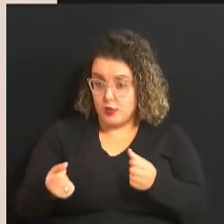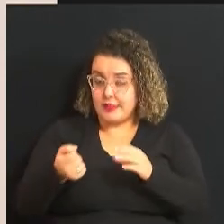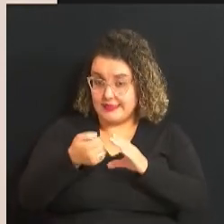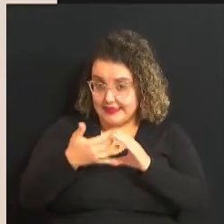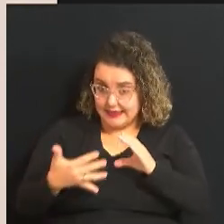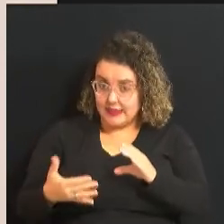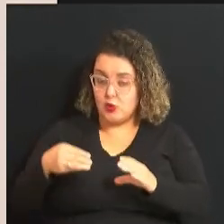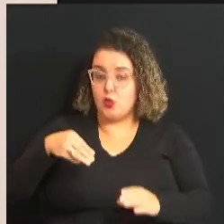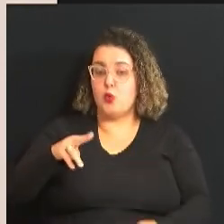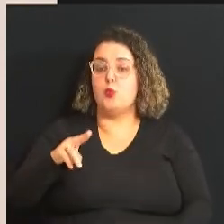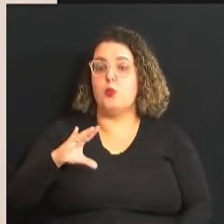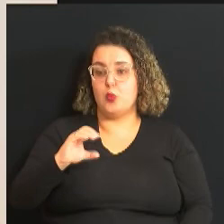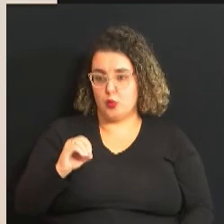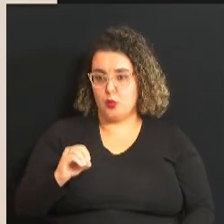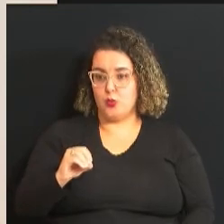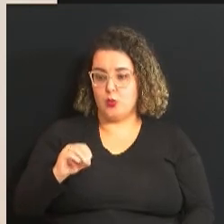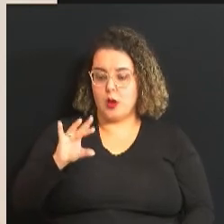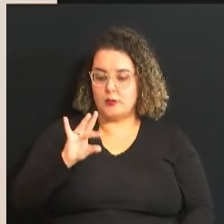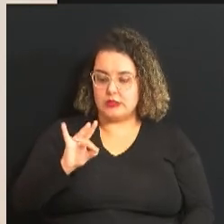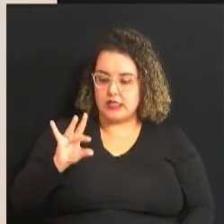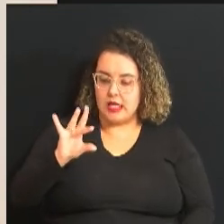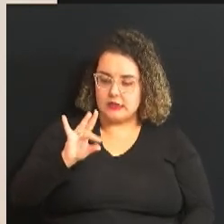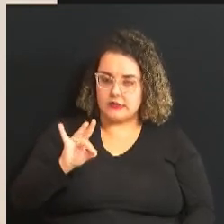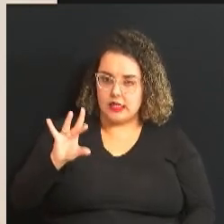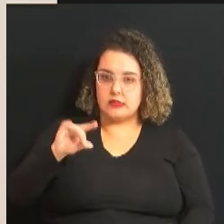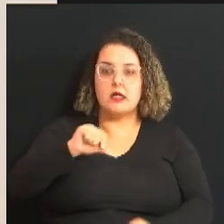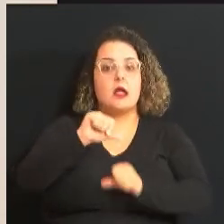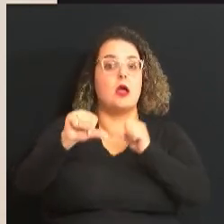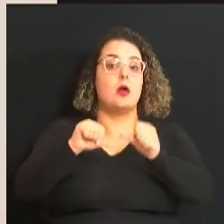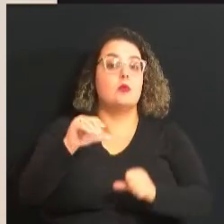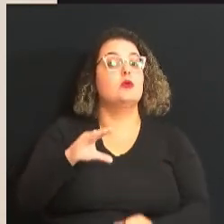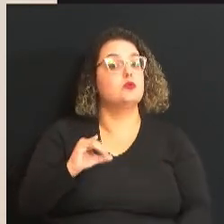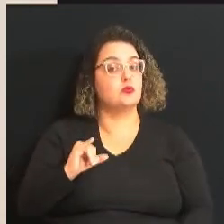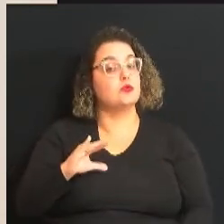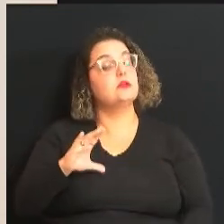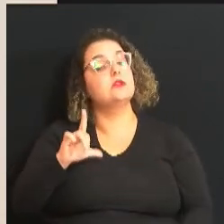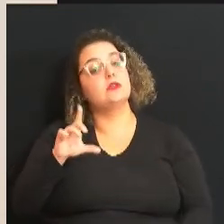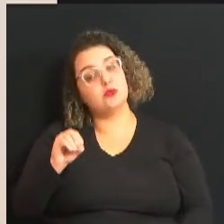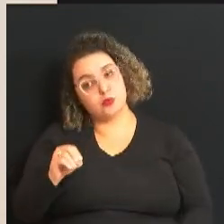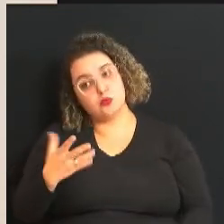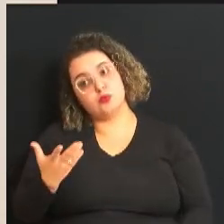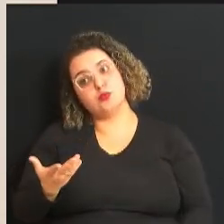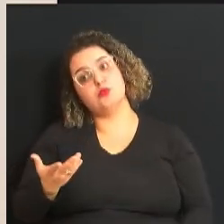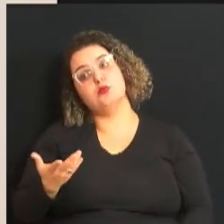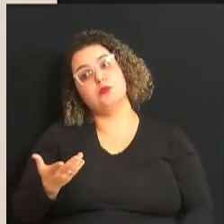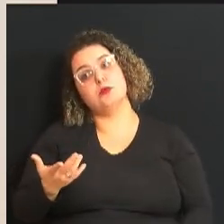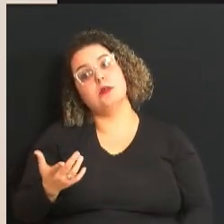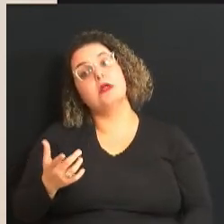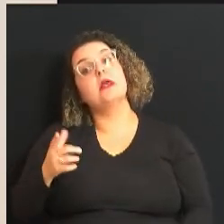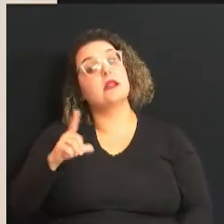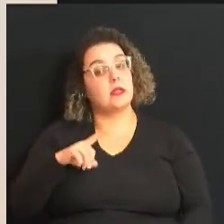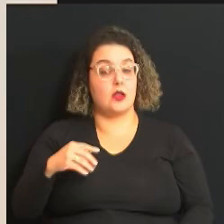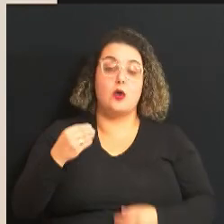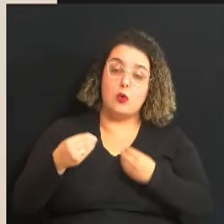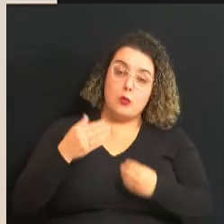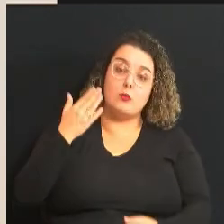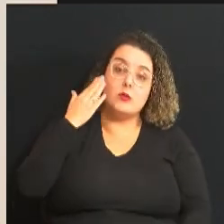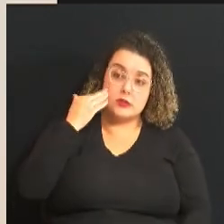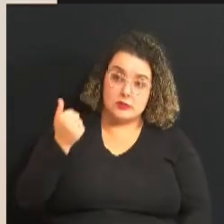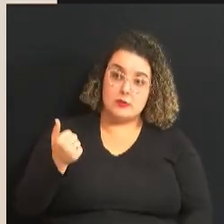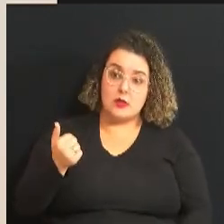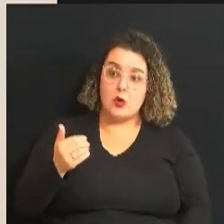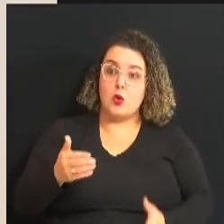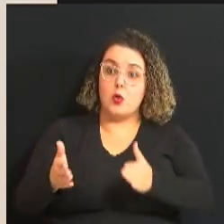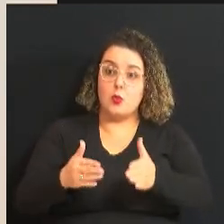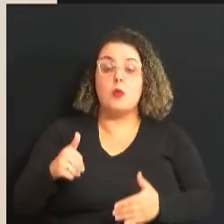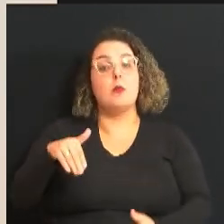do muco, ela muda ao longo do ciclo, né? E aí a gente tem como saber o período que você está mais